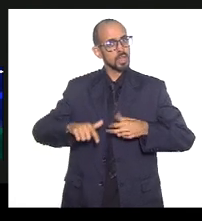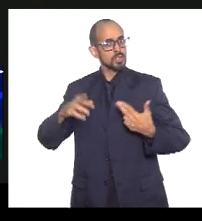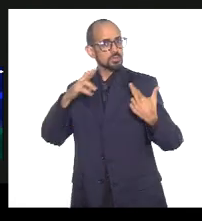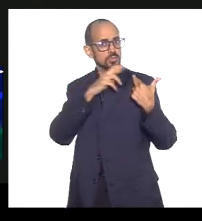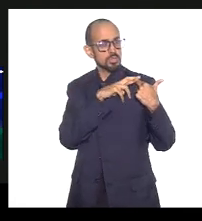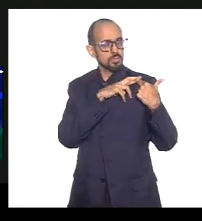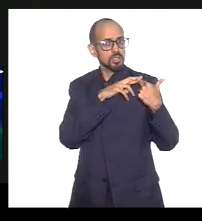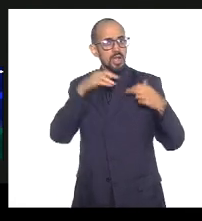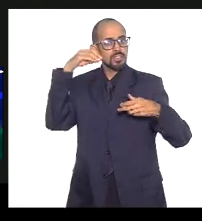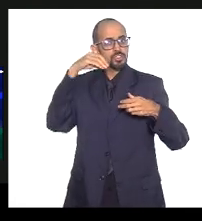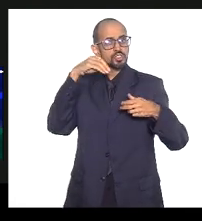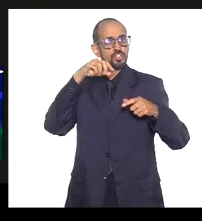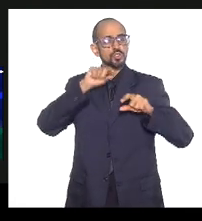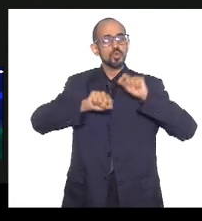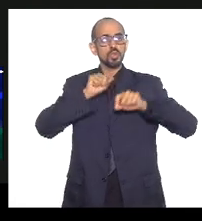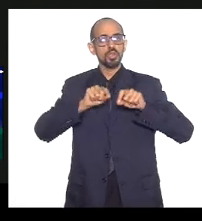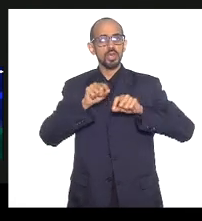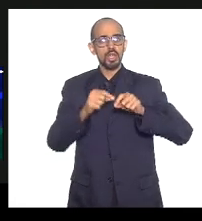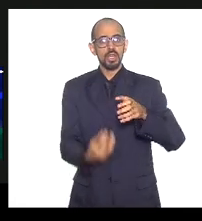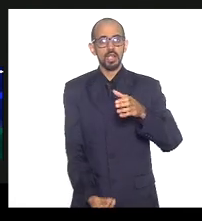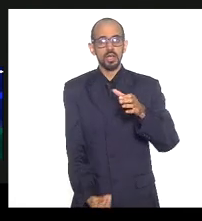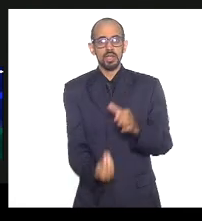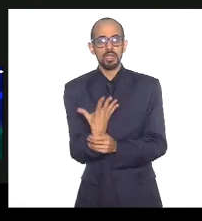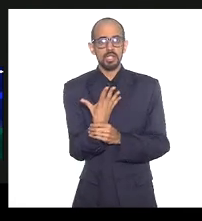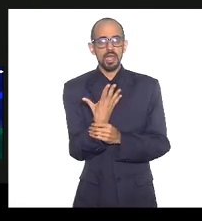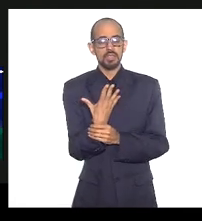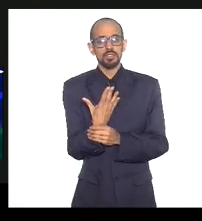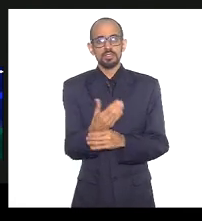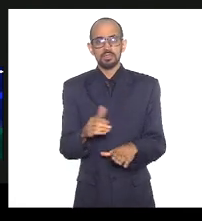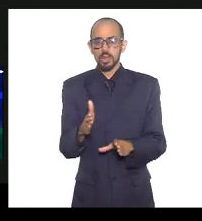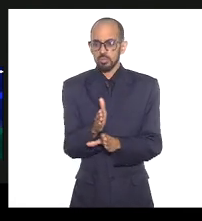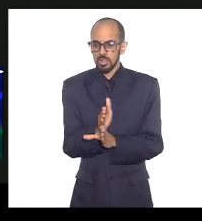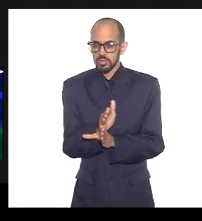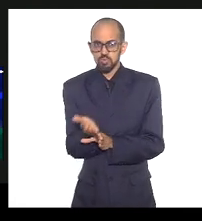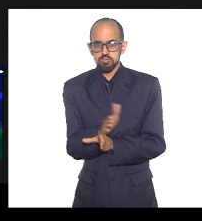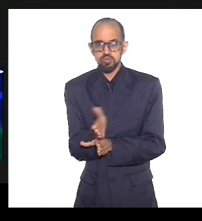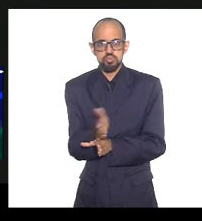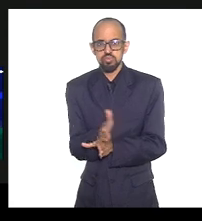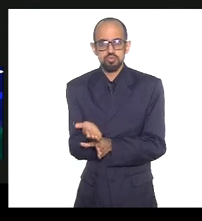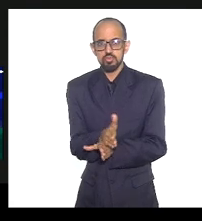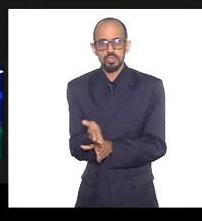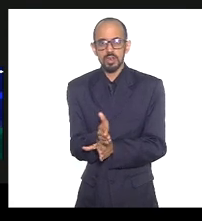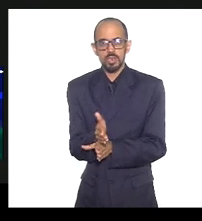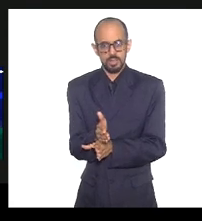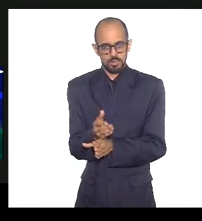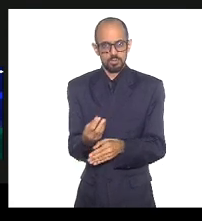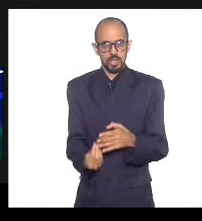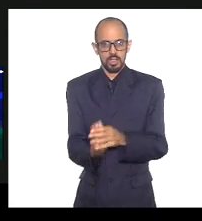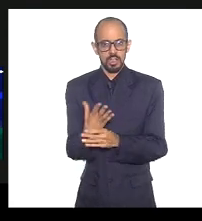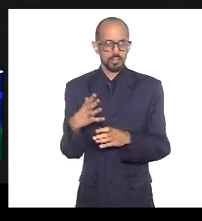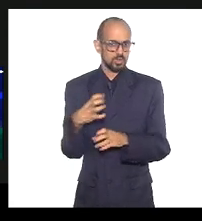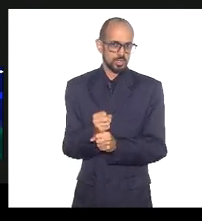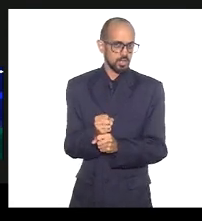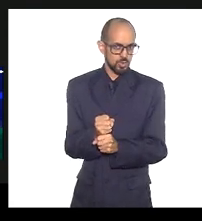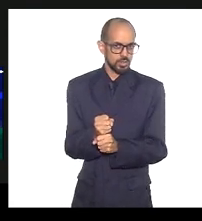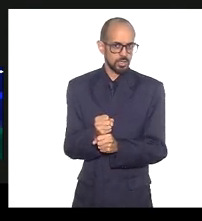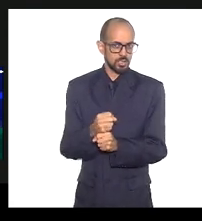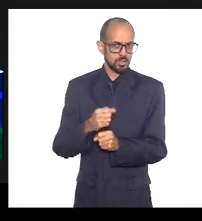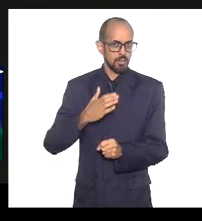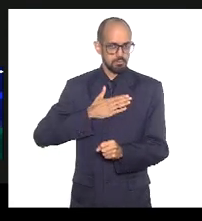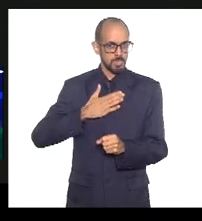na produção dos desajustes geradores dessa conta então é claro que isto aí eu trago como uma